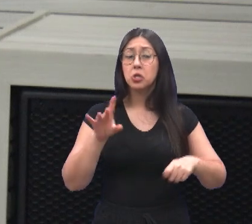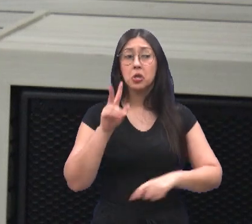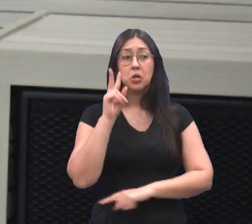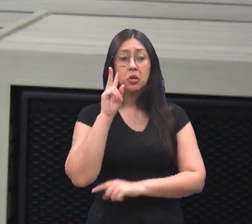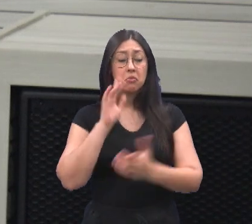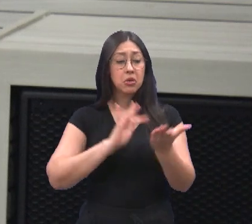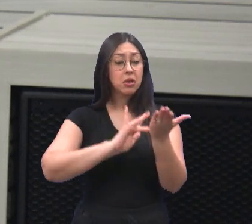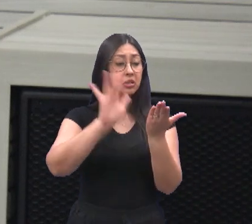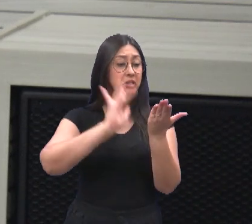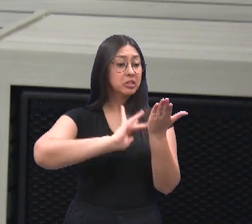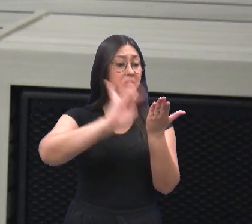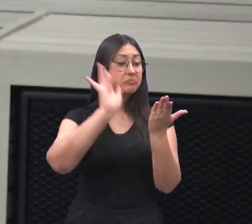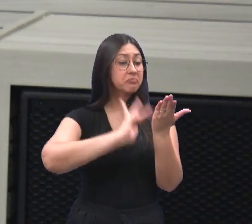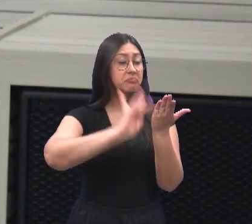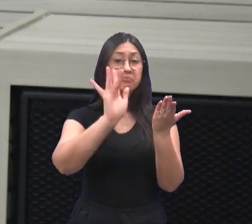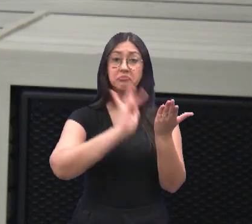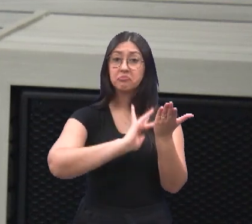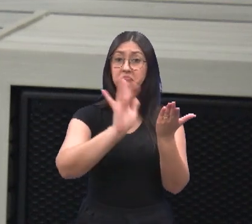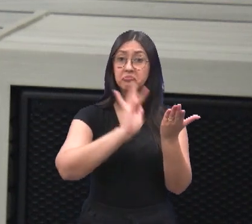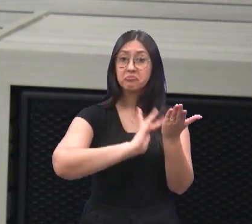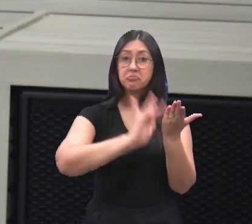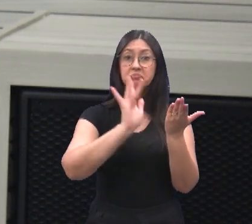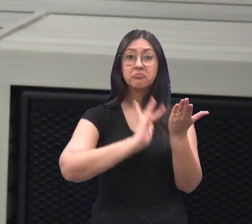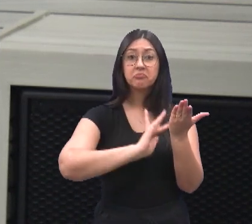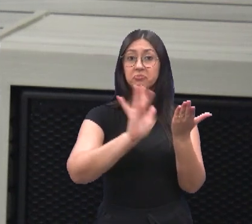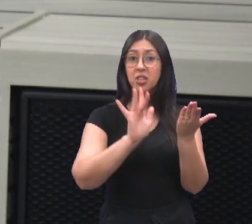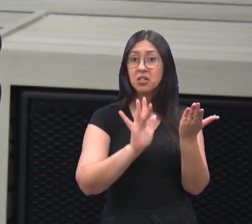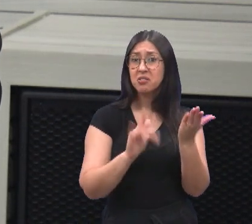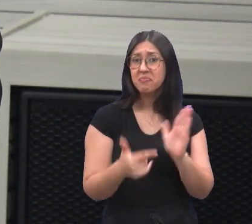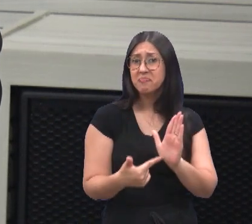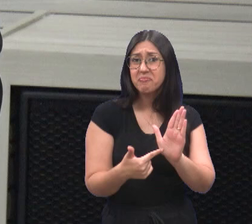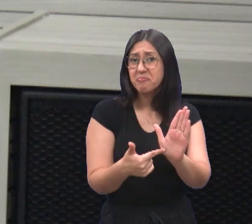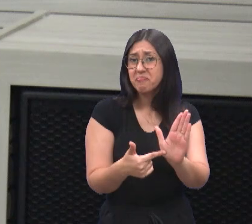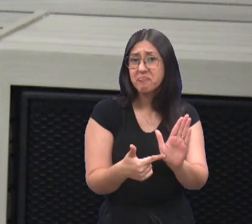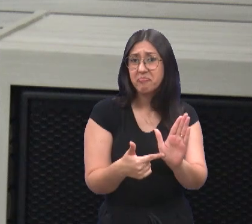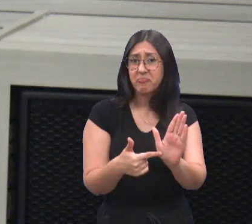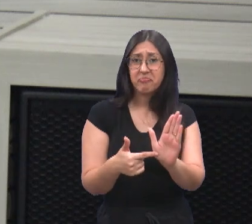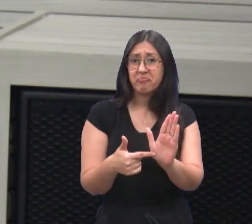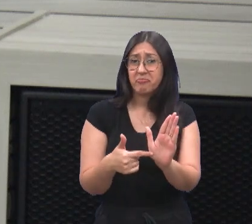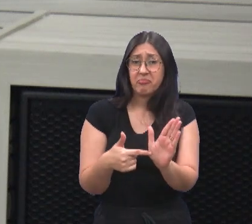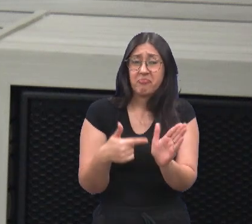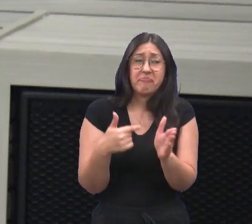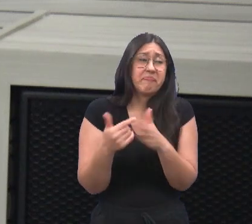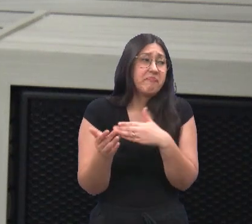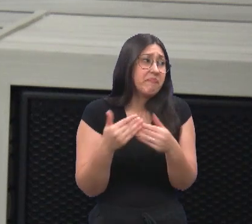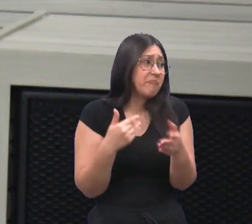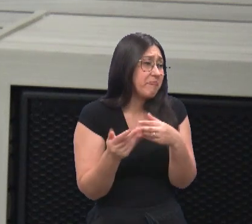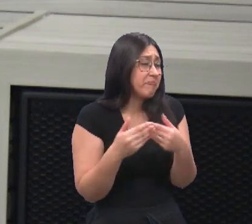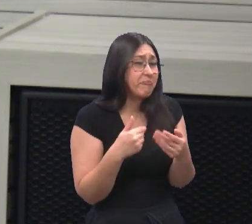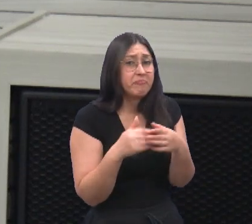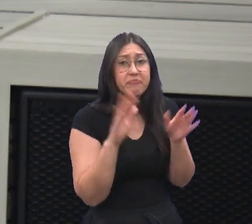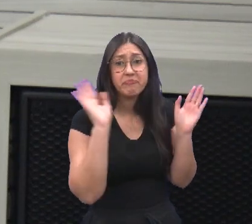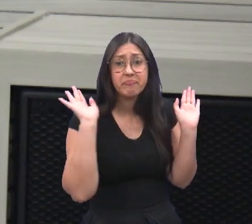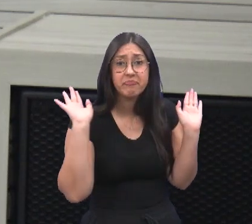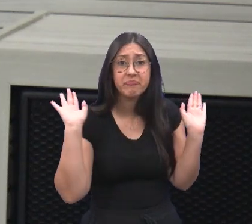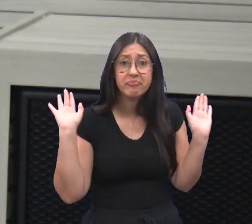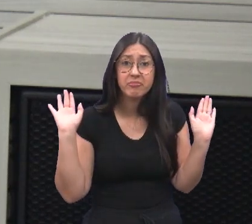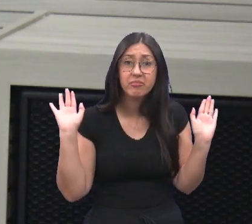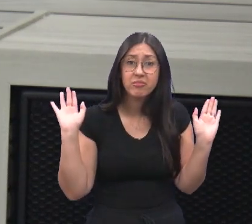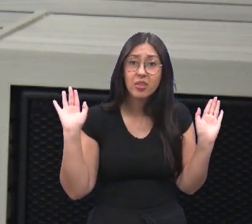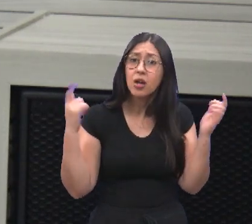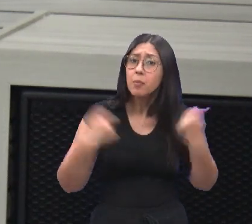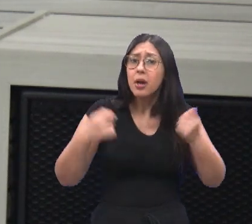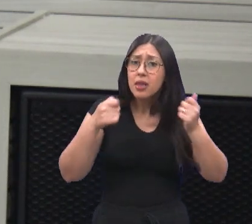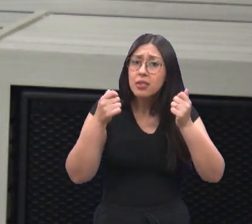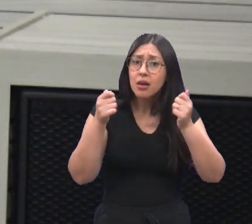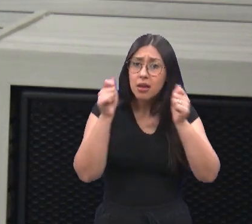celular, dando uma prova de que isso aqui não interessa para os senhores prestem atenção na